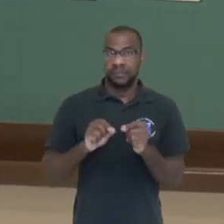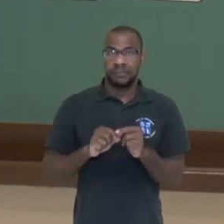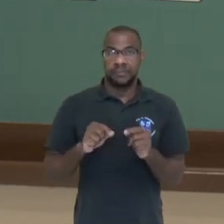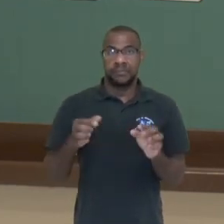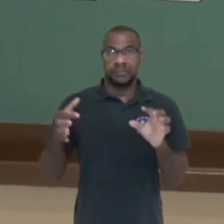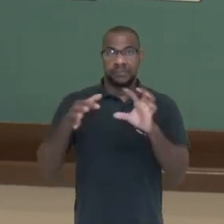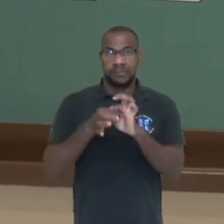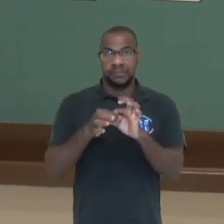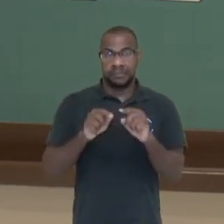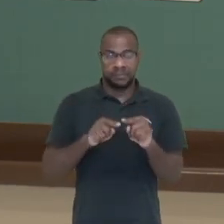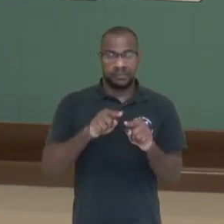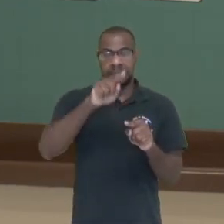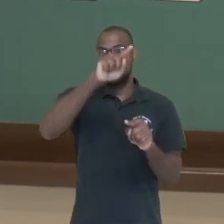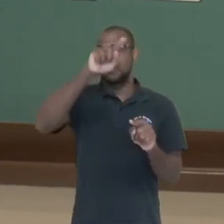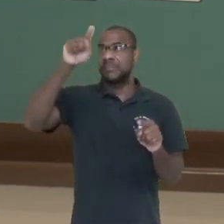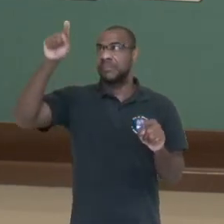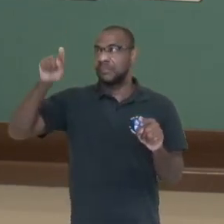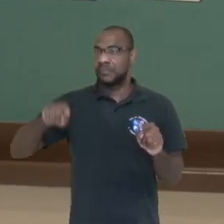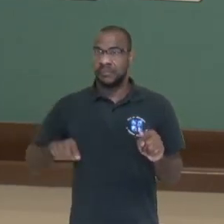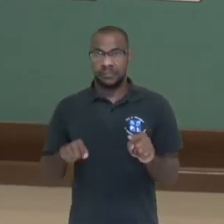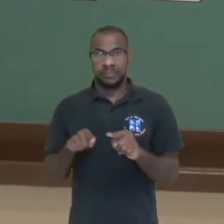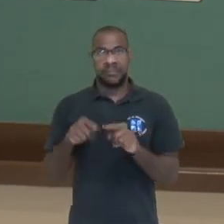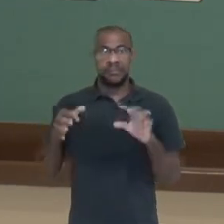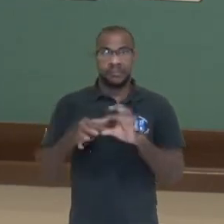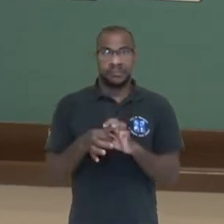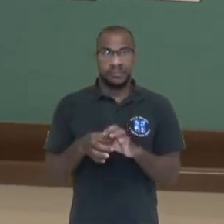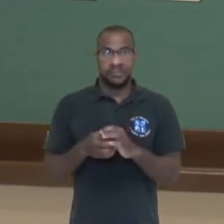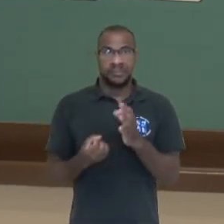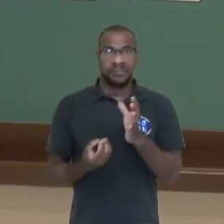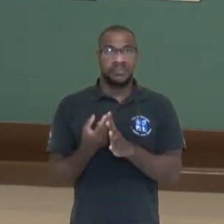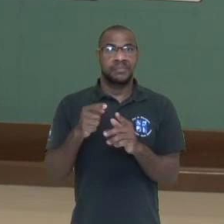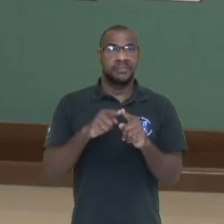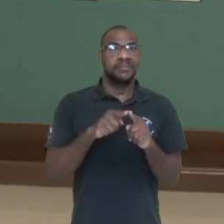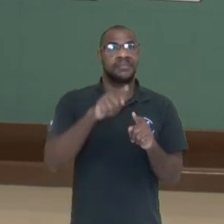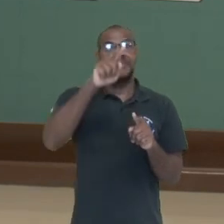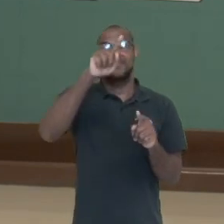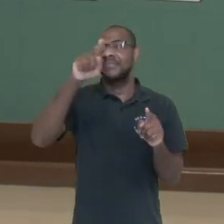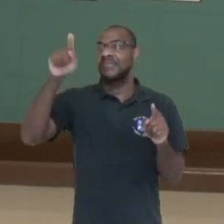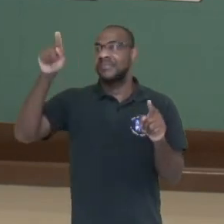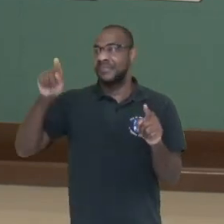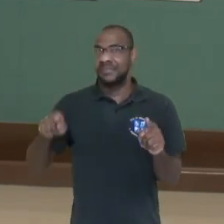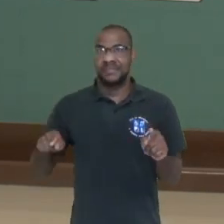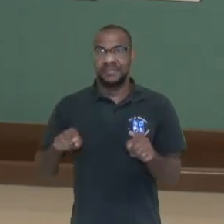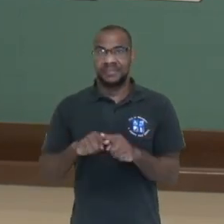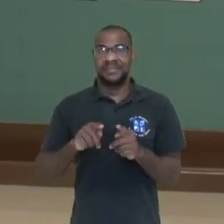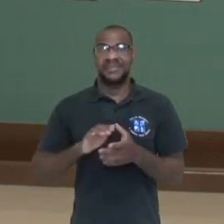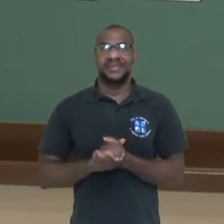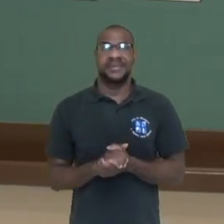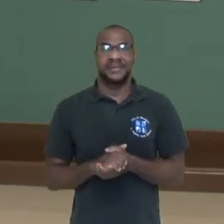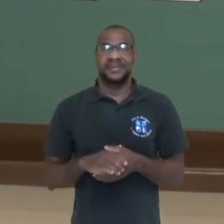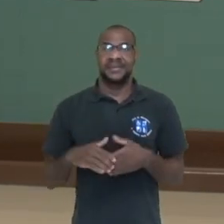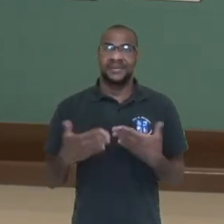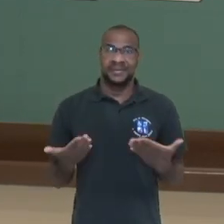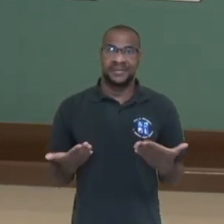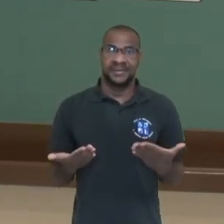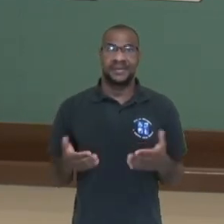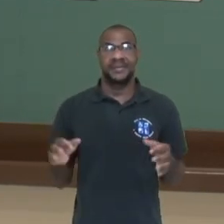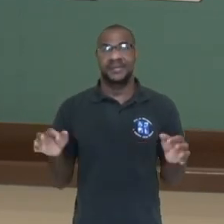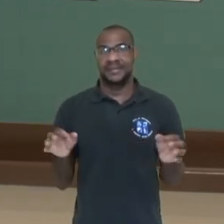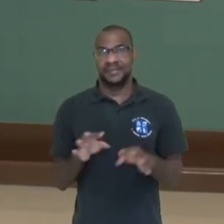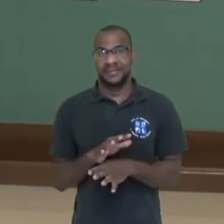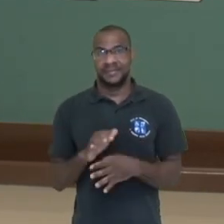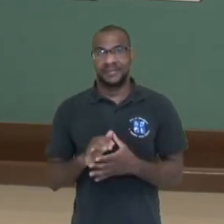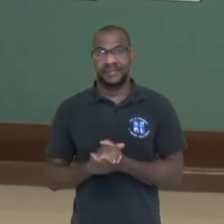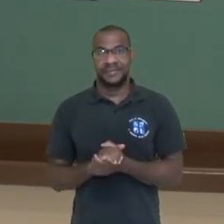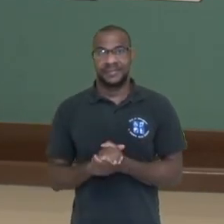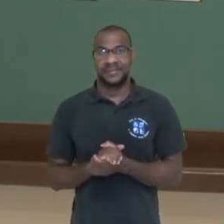Liga tudo. Pronto, apareceu um retângulo bem lindo e maravilhoso. Aparecendo o retângulo, bom, eu